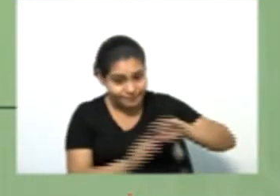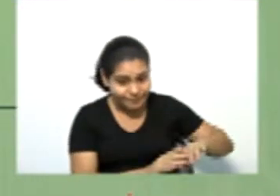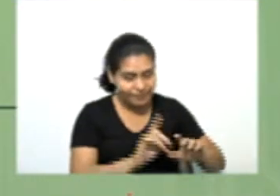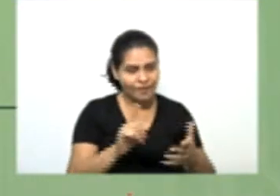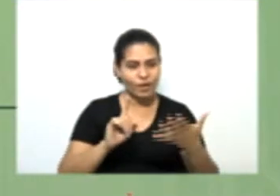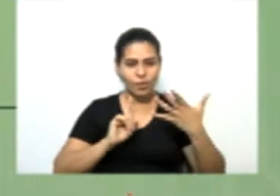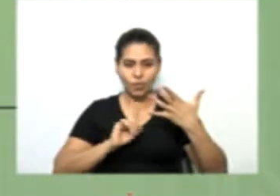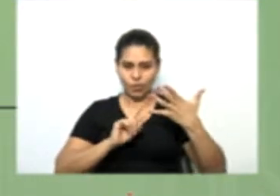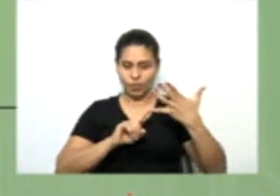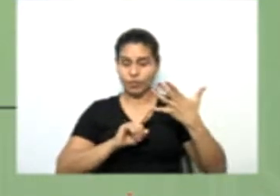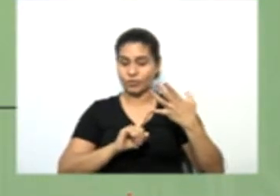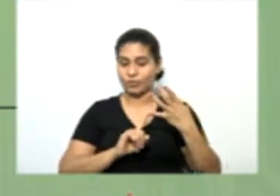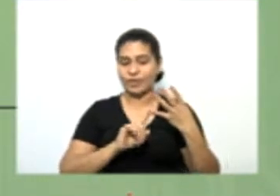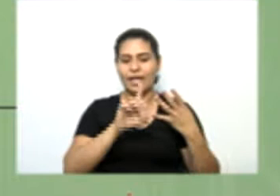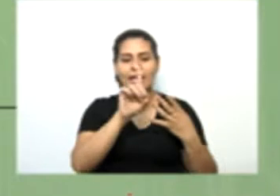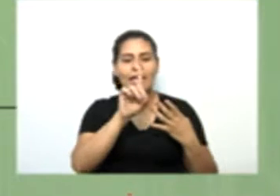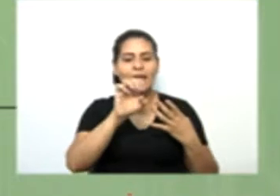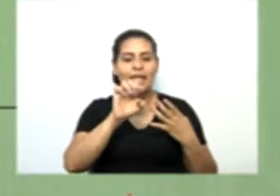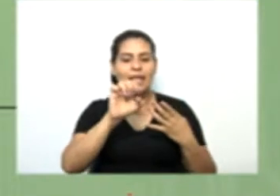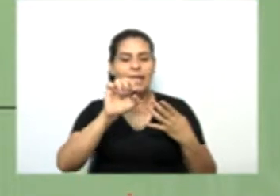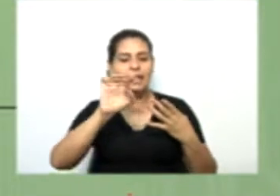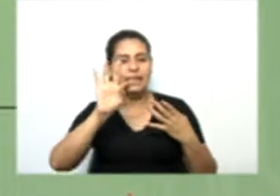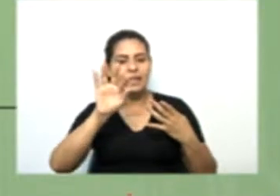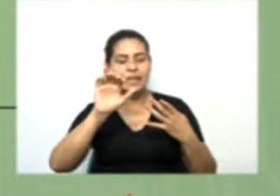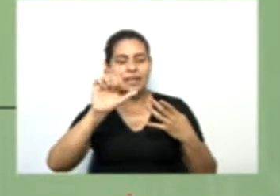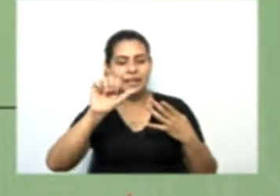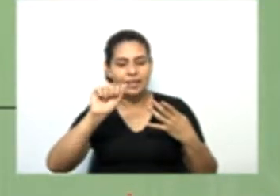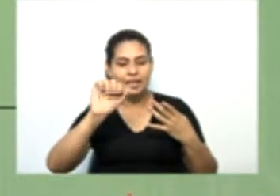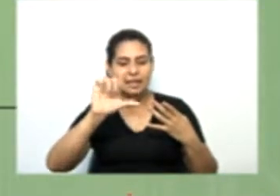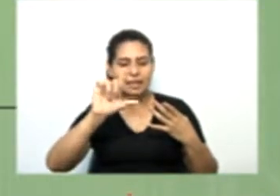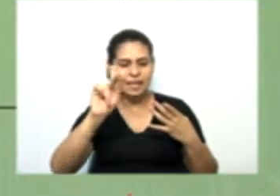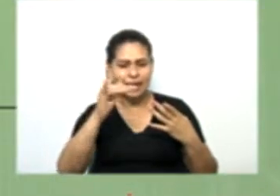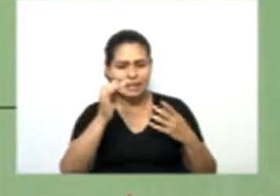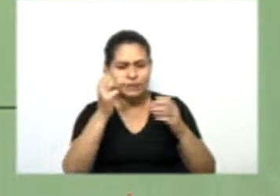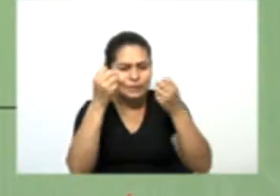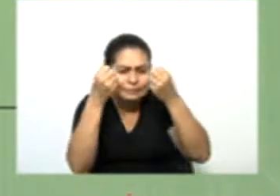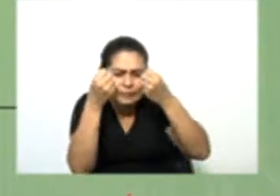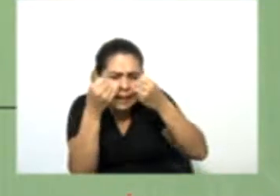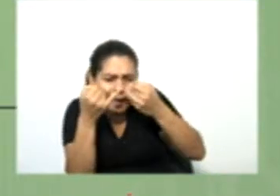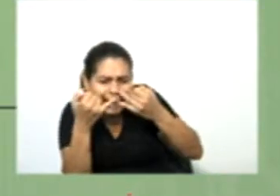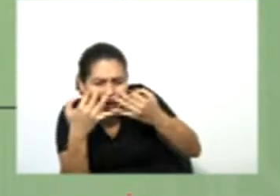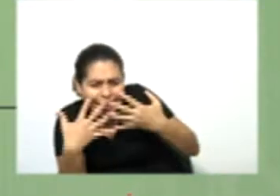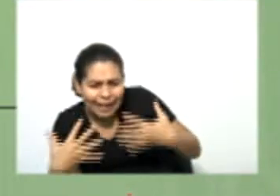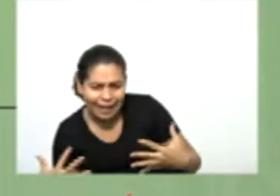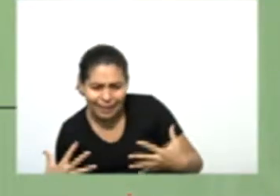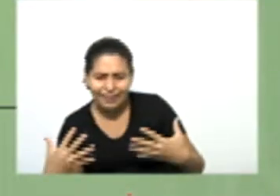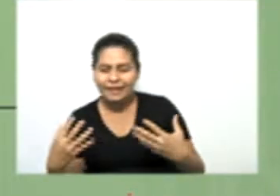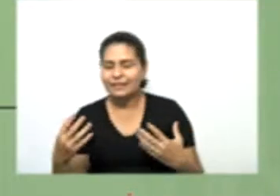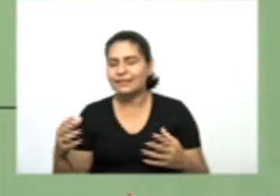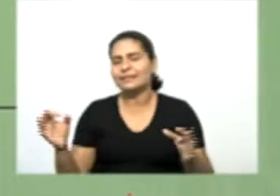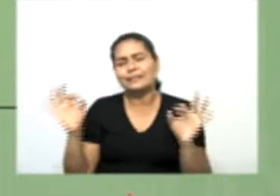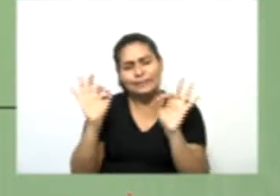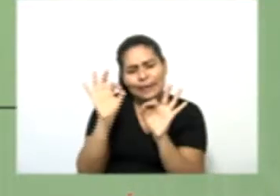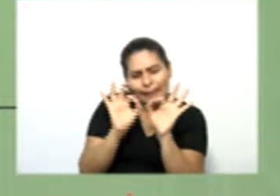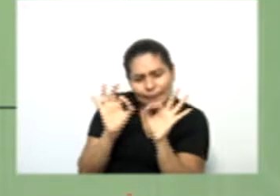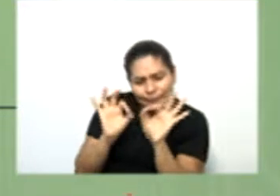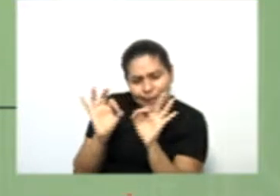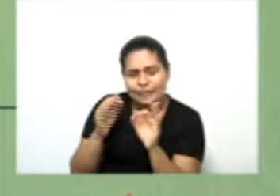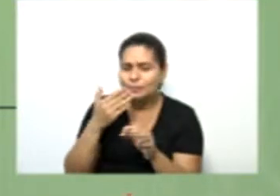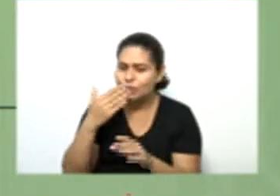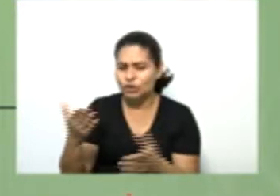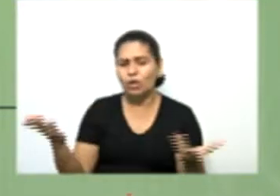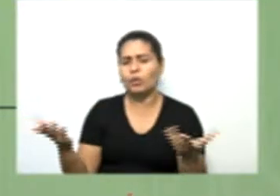último é o negociador detalhista, como eu falei, que gosta de tudo nos mínimos detalhes, não é? Então, ele pede